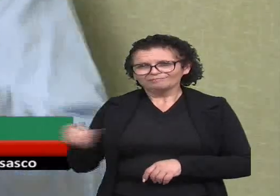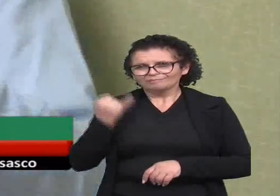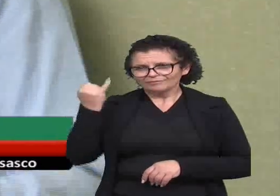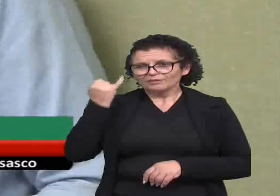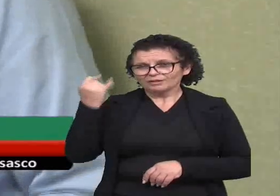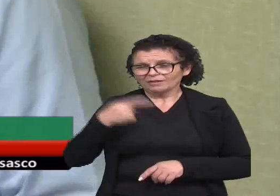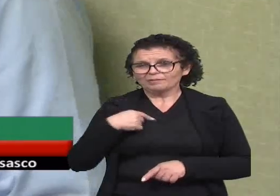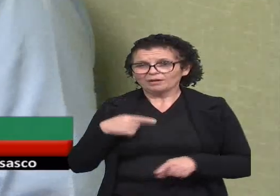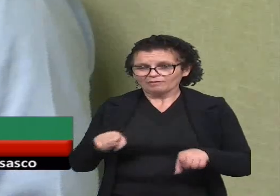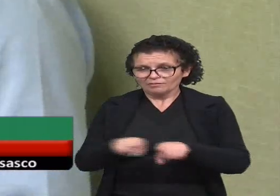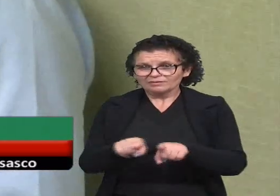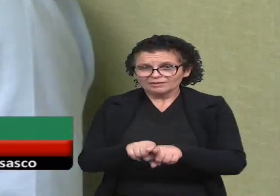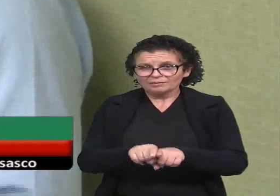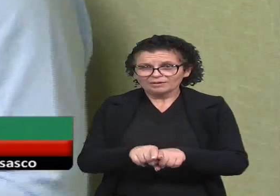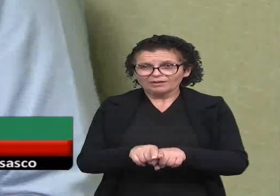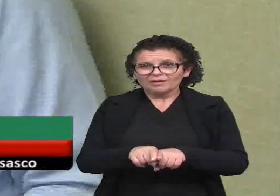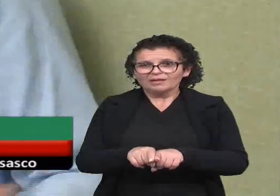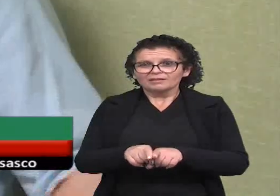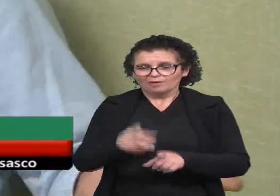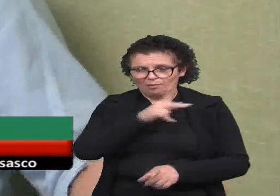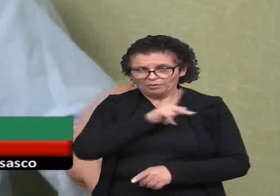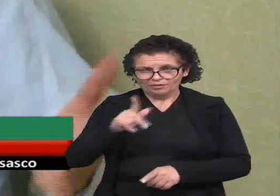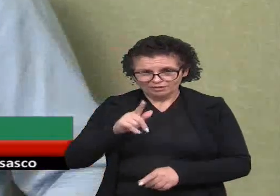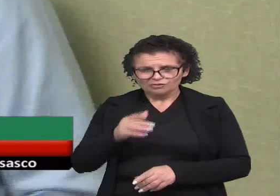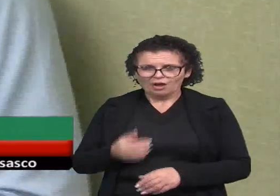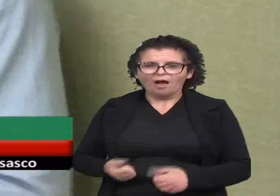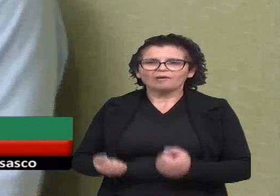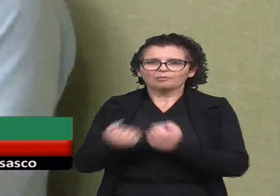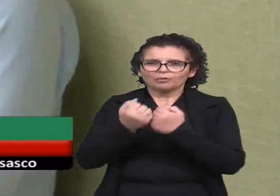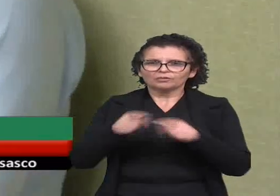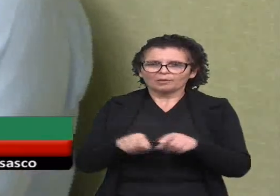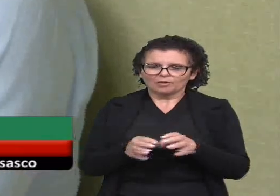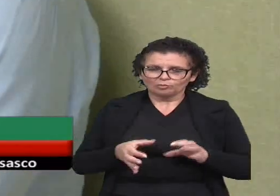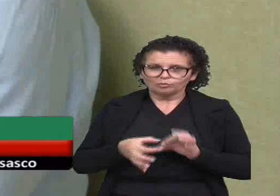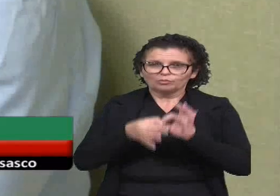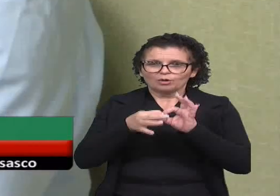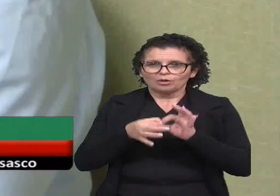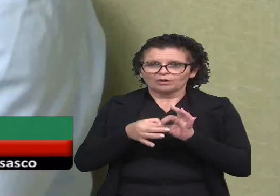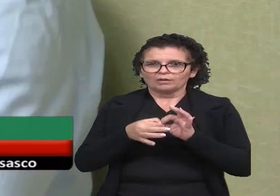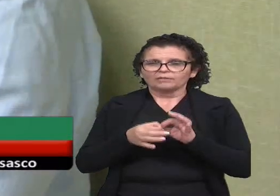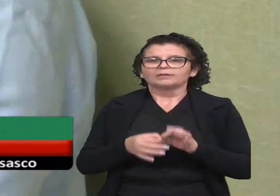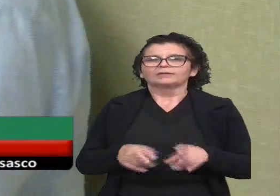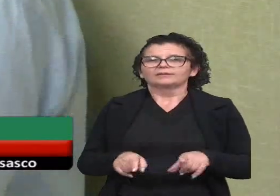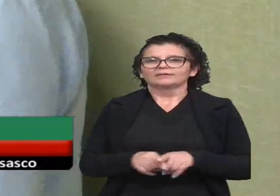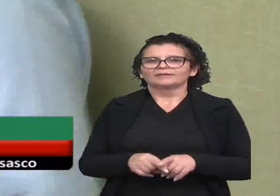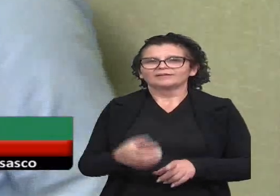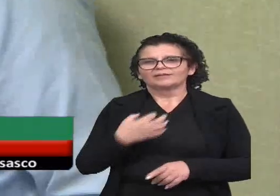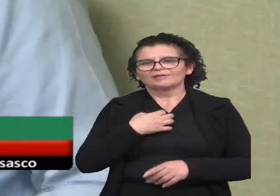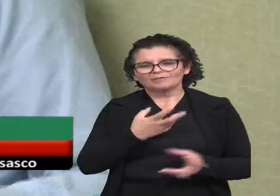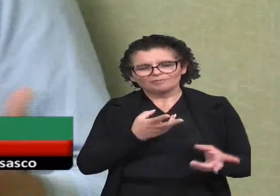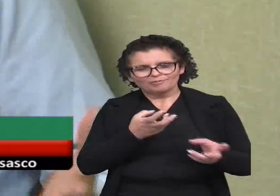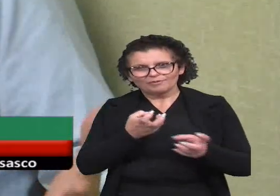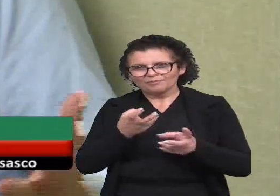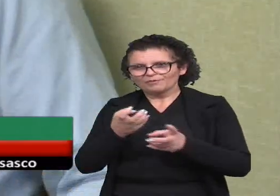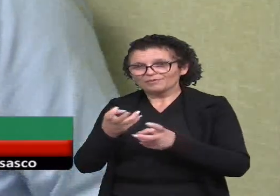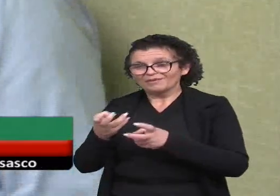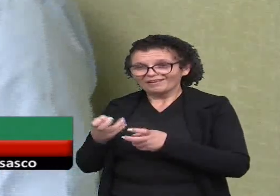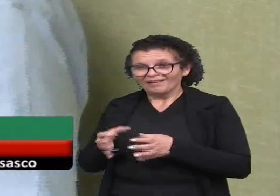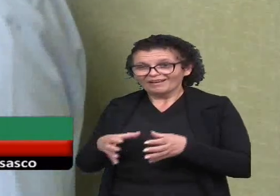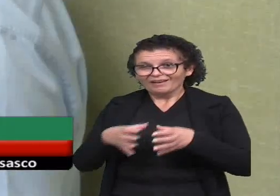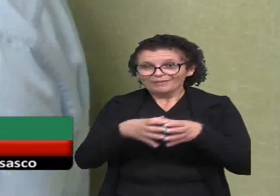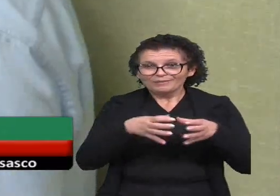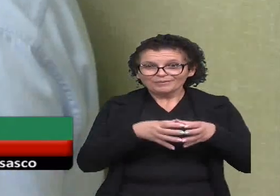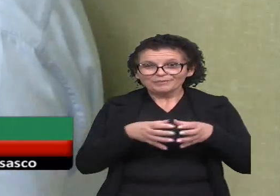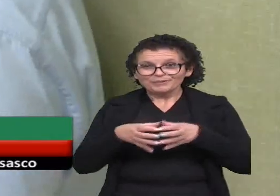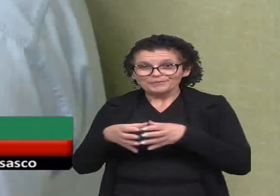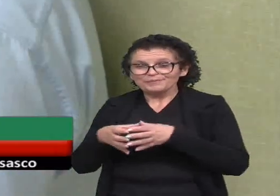E que Vossa Excelência, como presidente, já foi da Liga de Futebol Amador. Eu fico vendo os times hoje, senhor presidente, eu fico